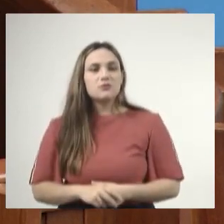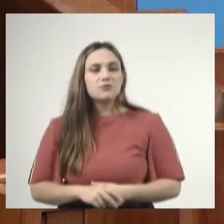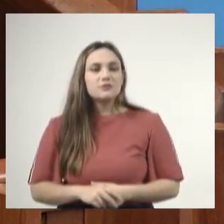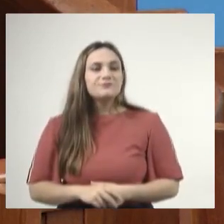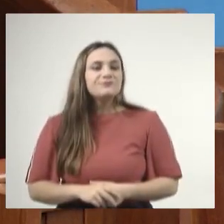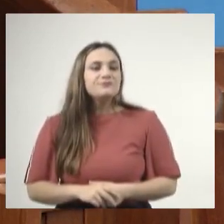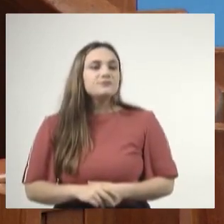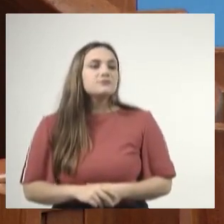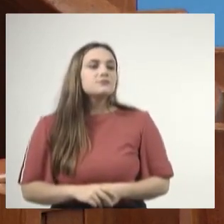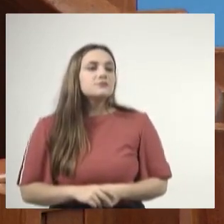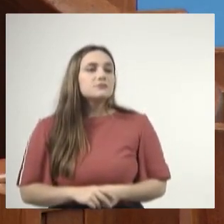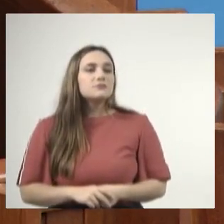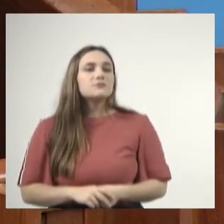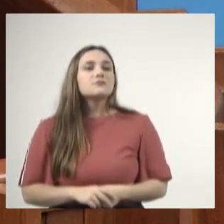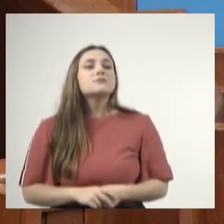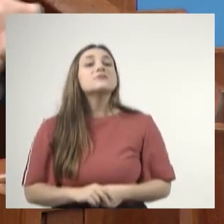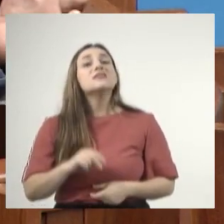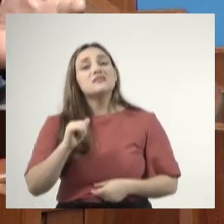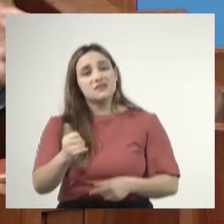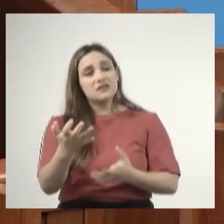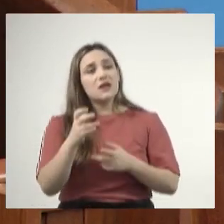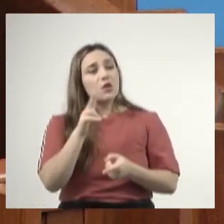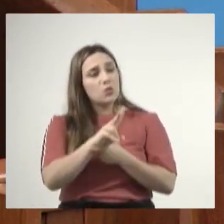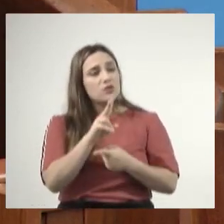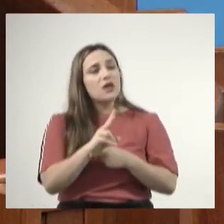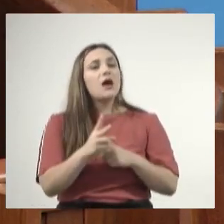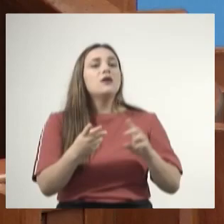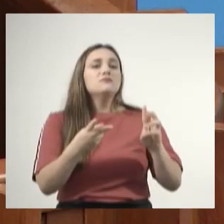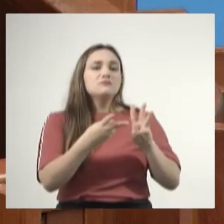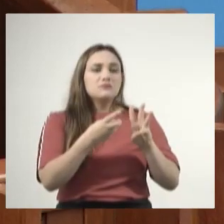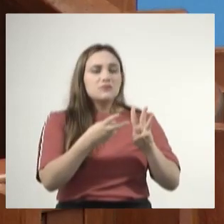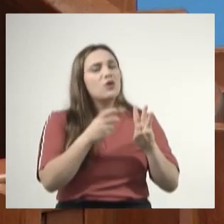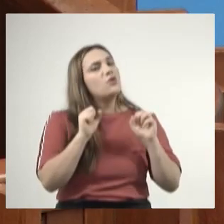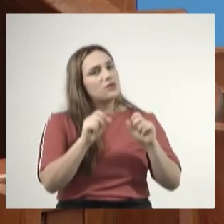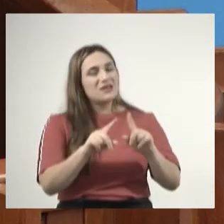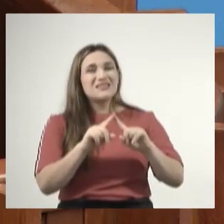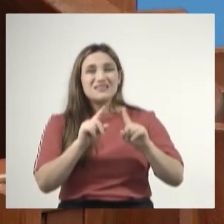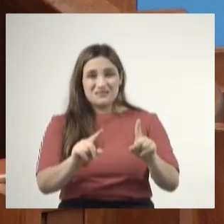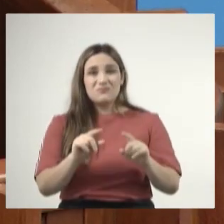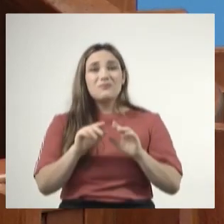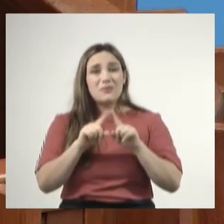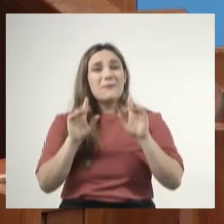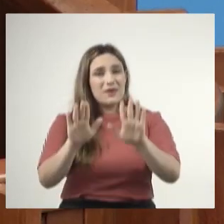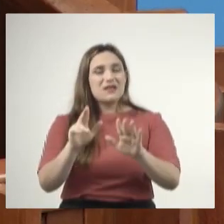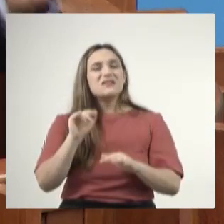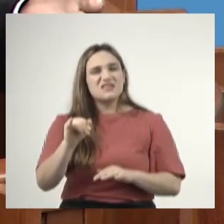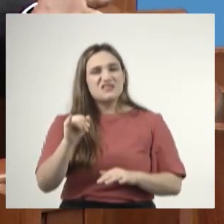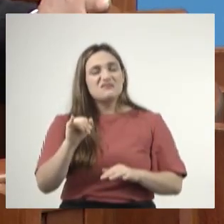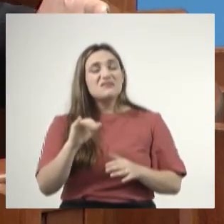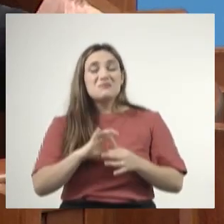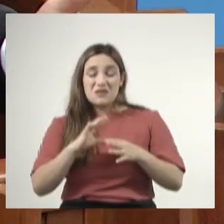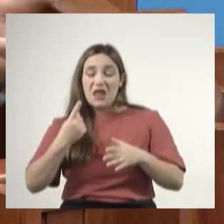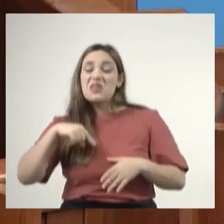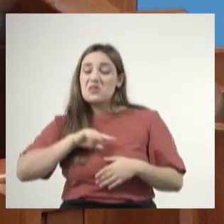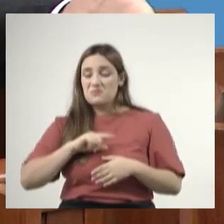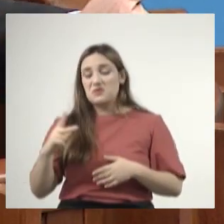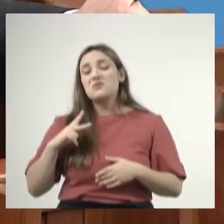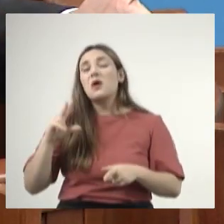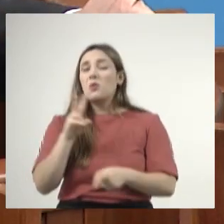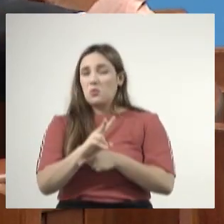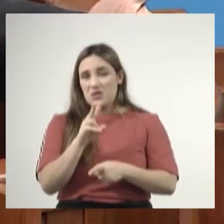Então, quer cuidar dos índios? Eu acho até que se deixasse nós, privados do setor produtivo, cuidar dos índios